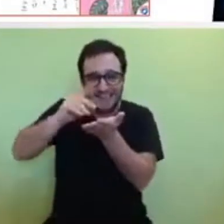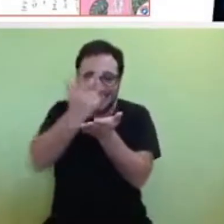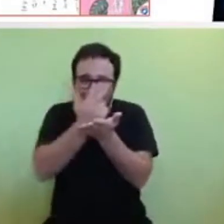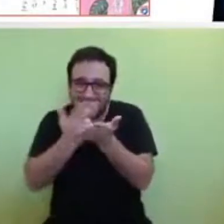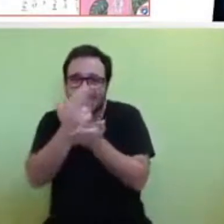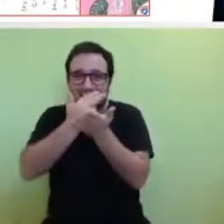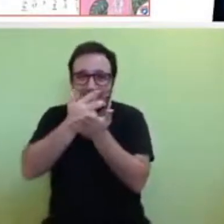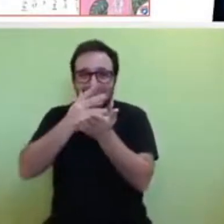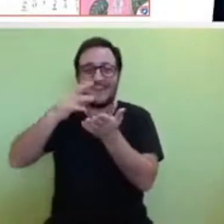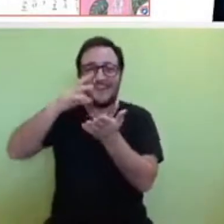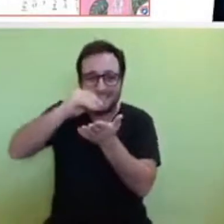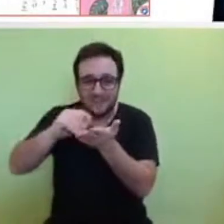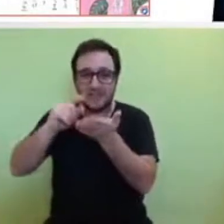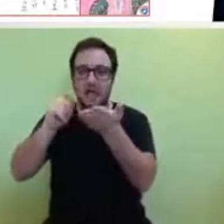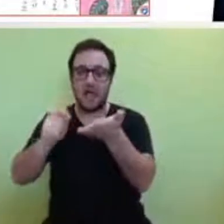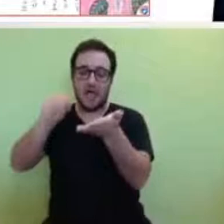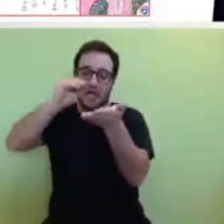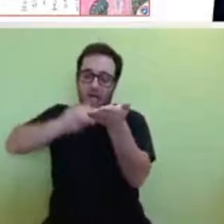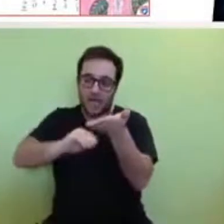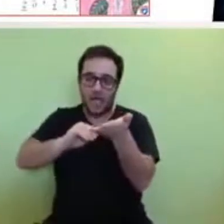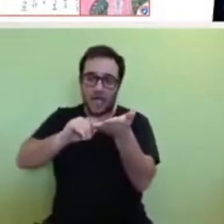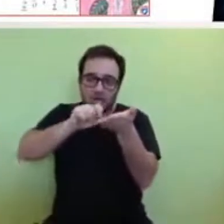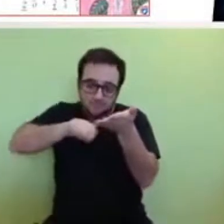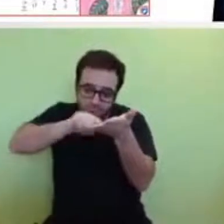sinais, utilizando a escrita de sinais.